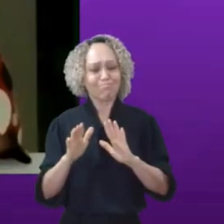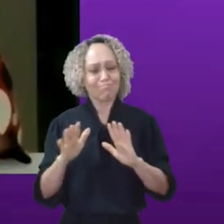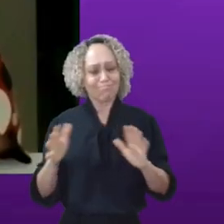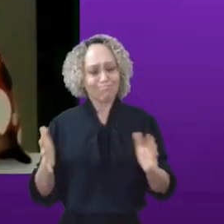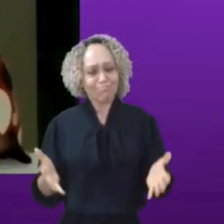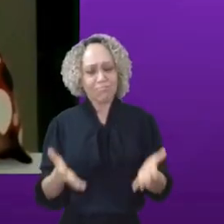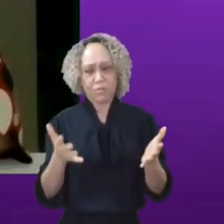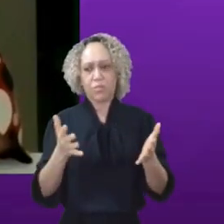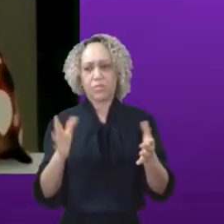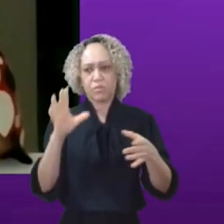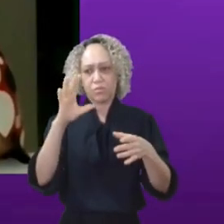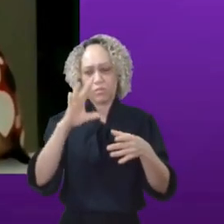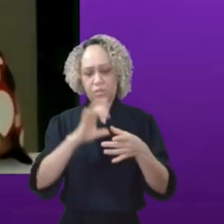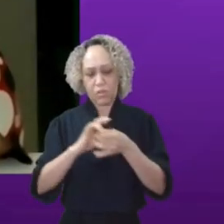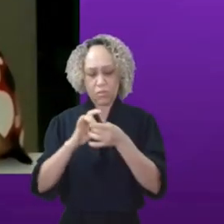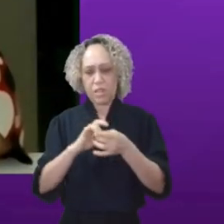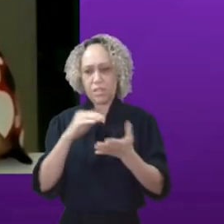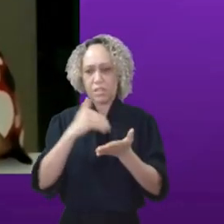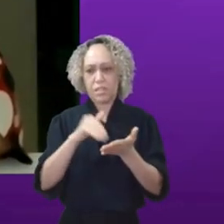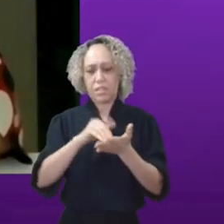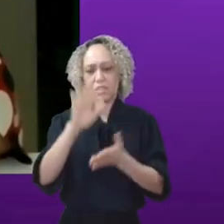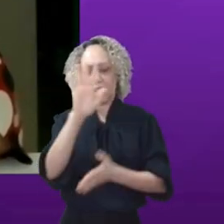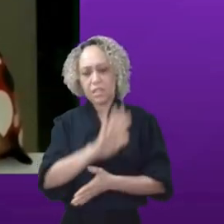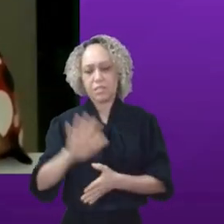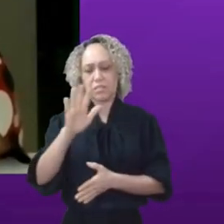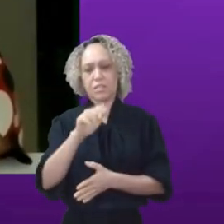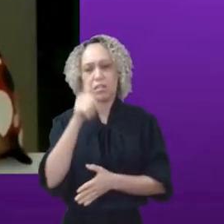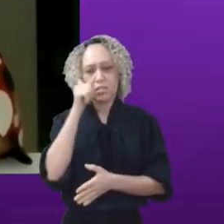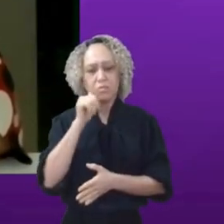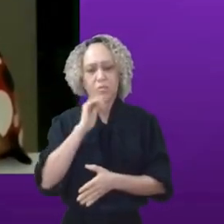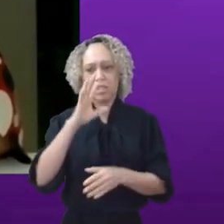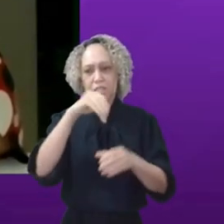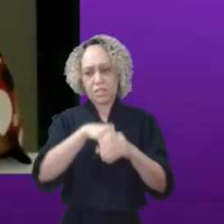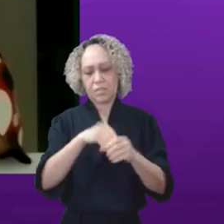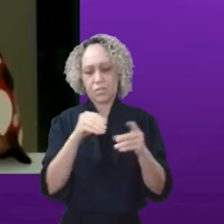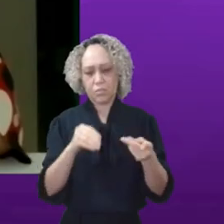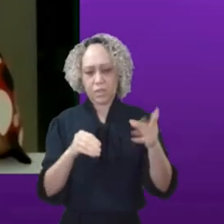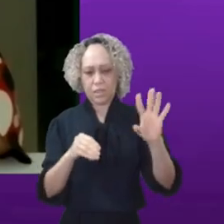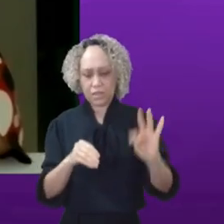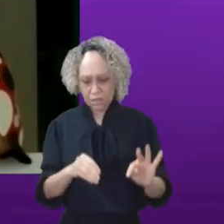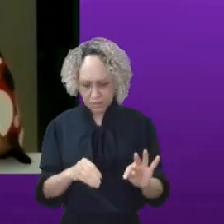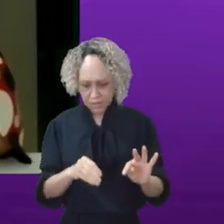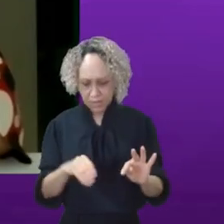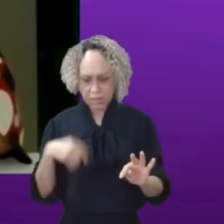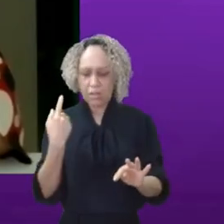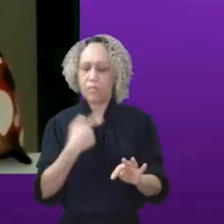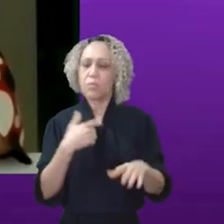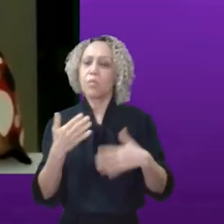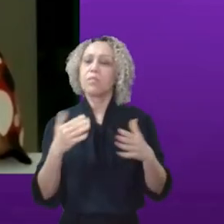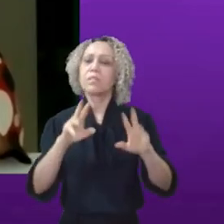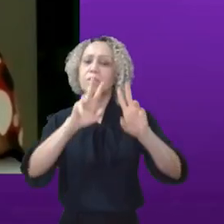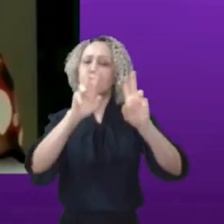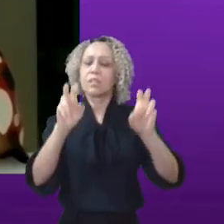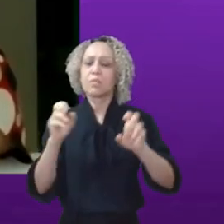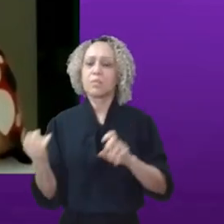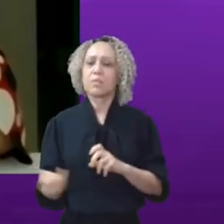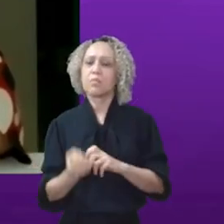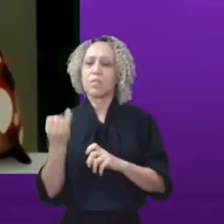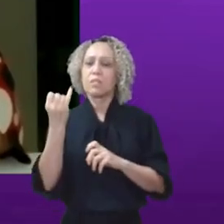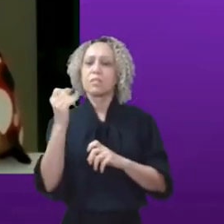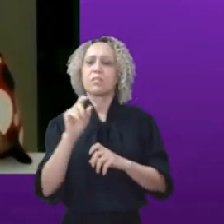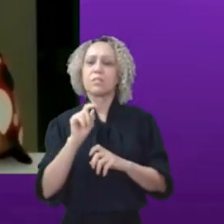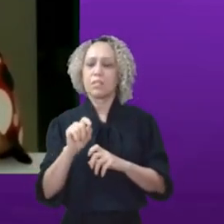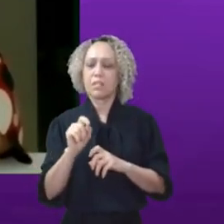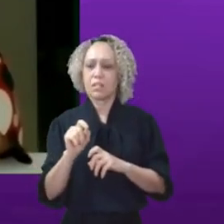vinculado à Secretaria Nacional de Mulheres do Partido dos Trabalhadores, né? Nós vamos falar de um tema muito importante, que